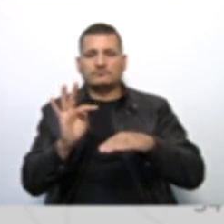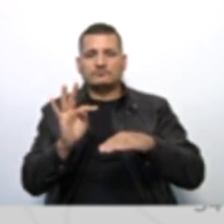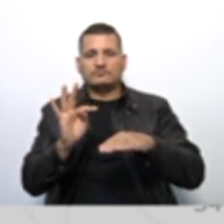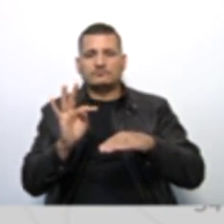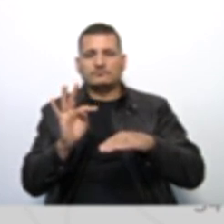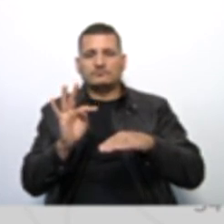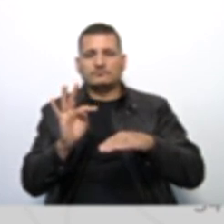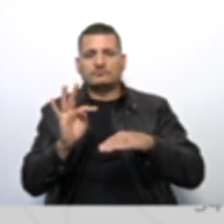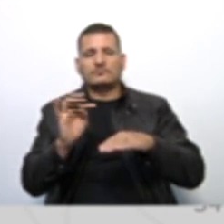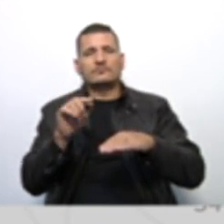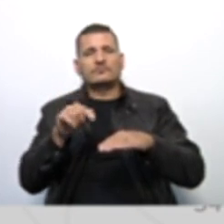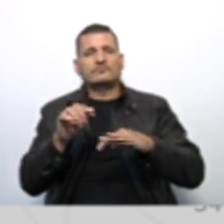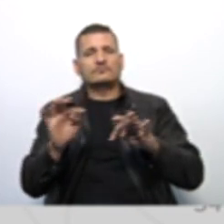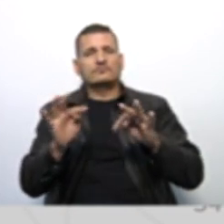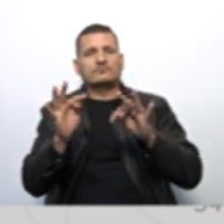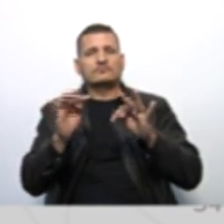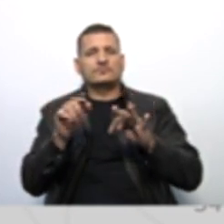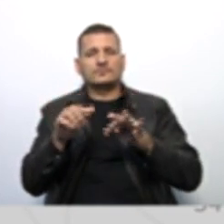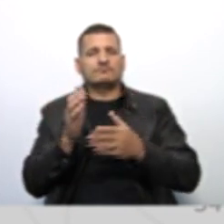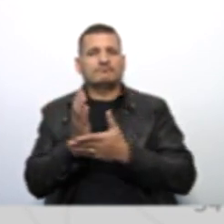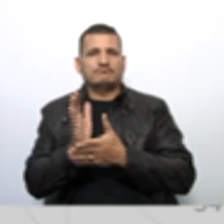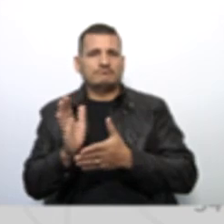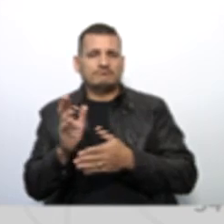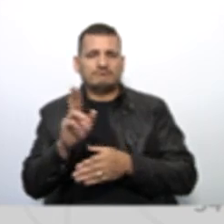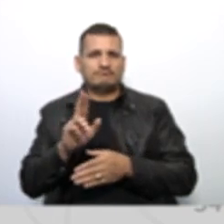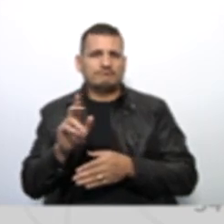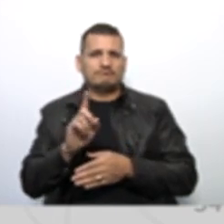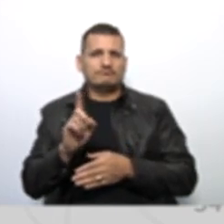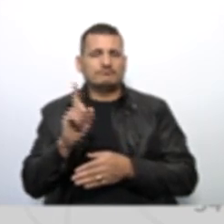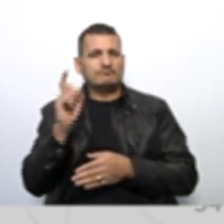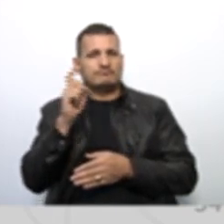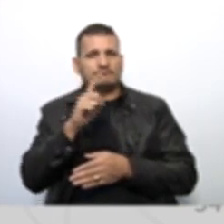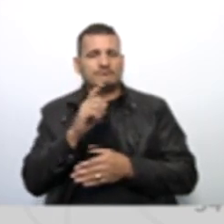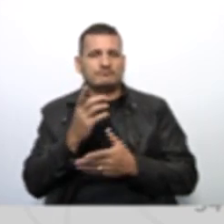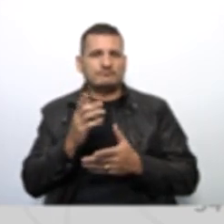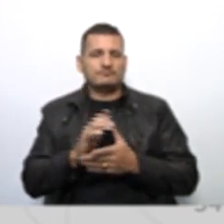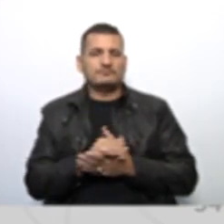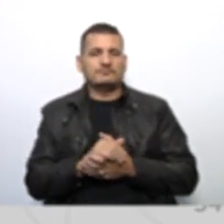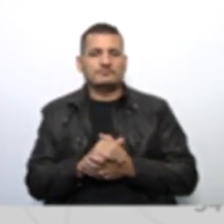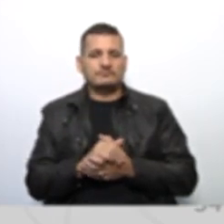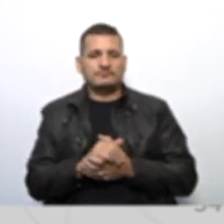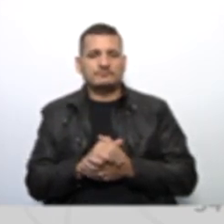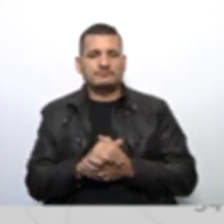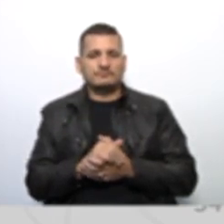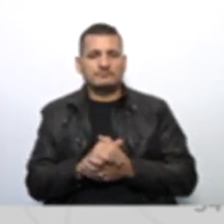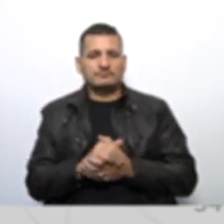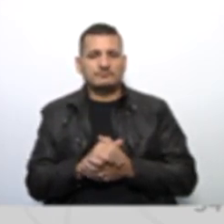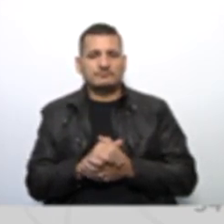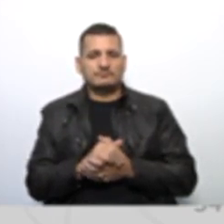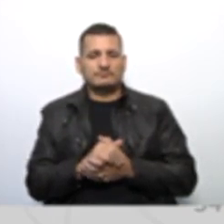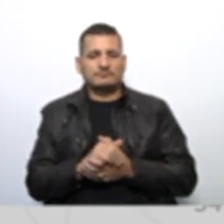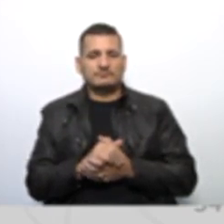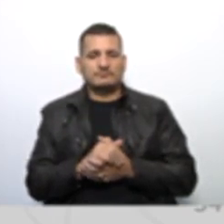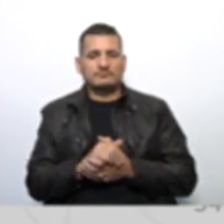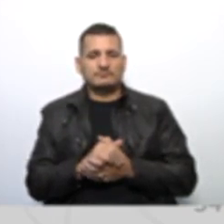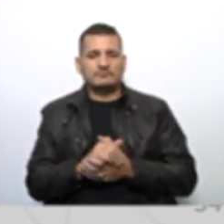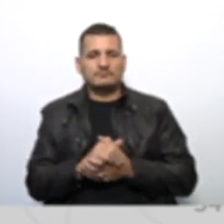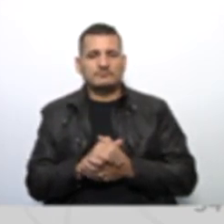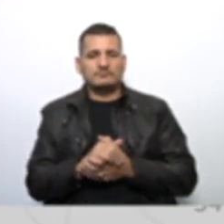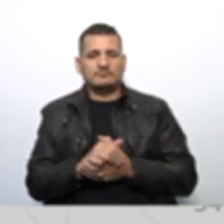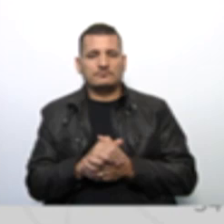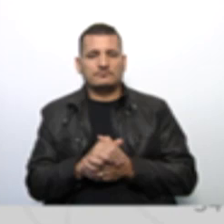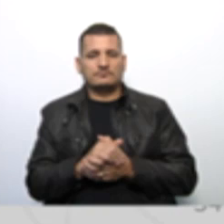Atualmente, pessoal, essa tecnologia é obsoleta, ninguém usa mais. É muito difícil você encontrar uma rede utilizando esta topologia, pessoal,